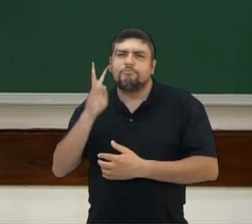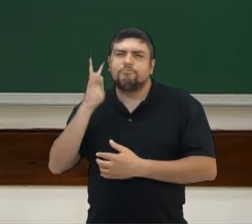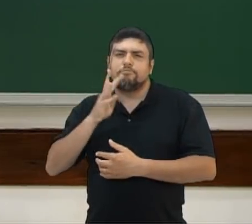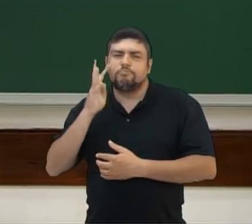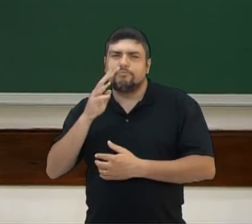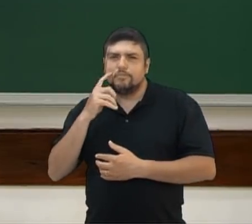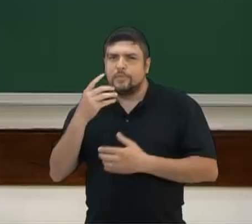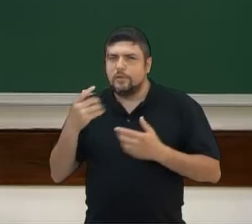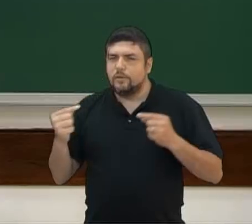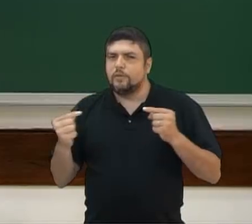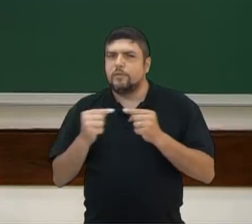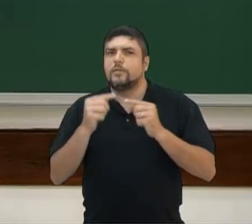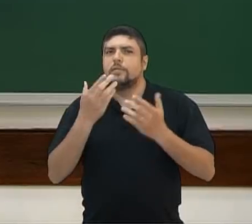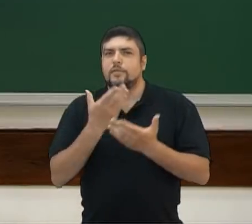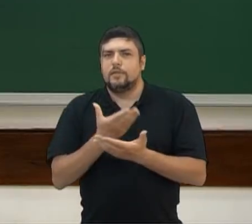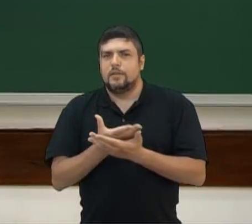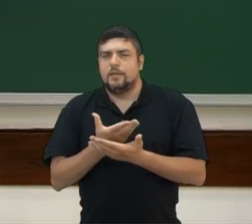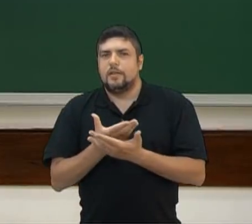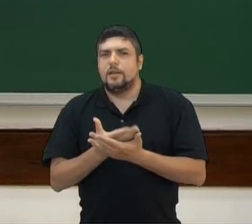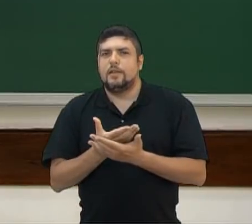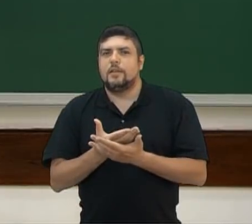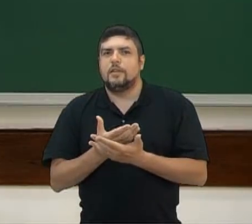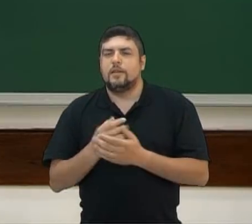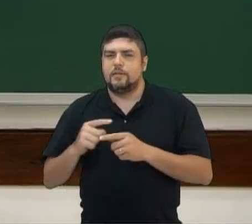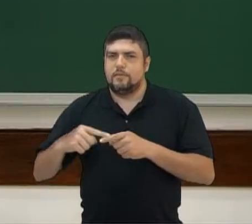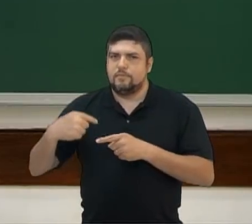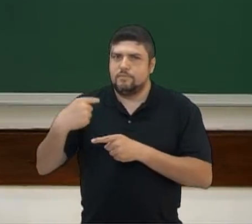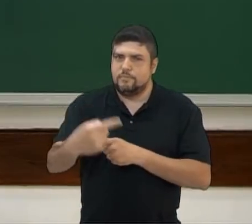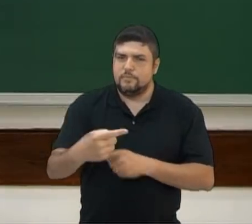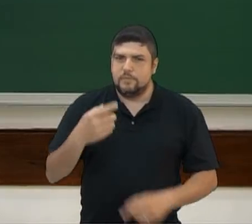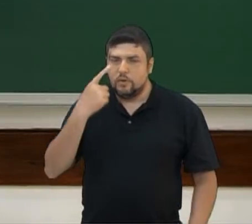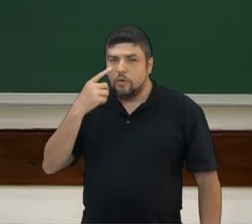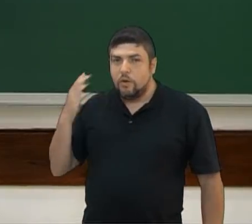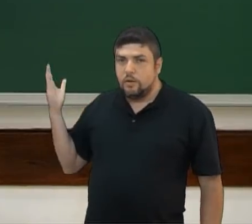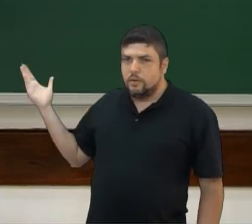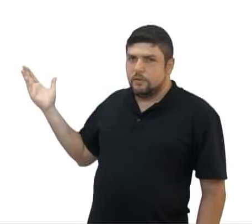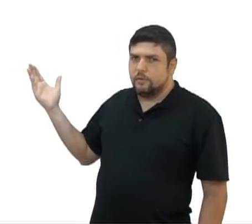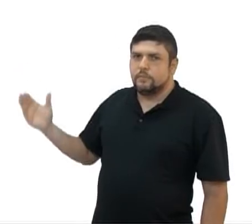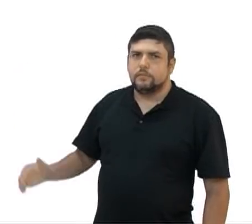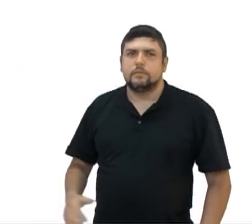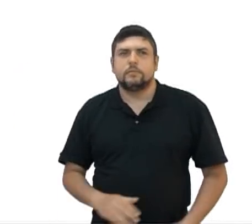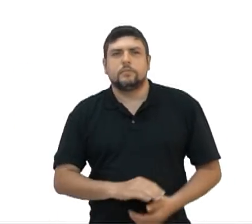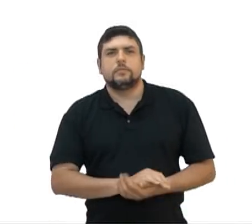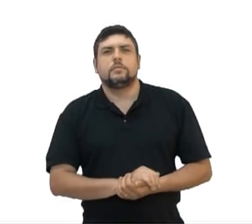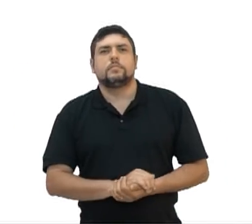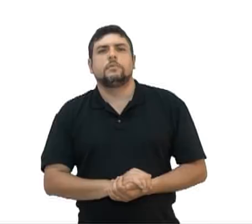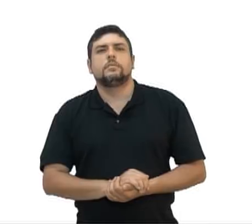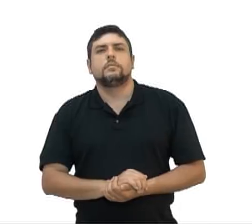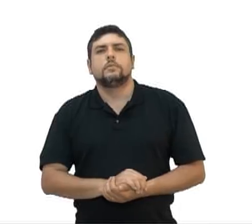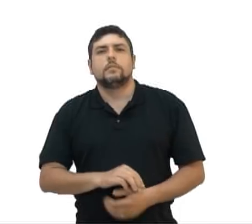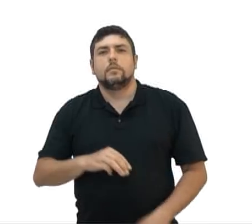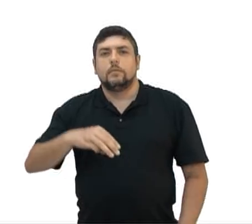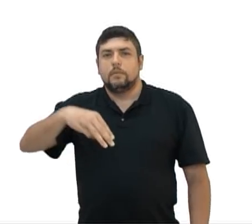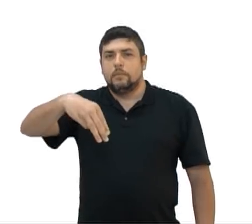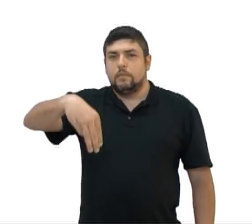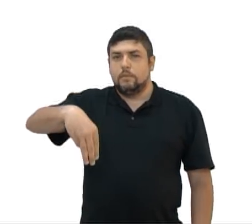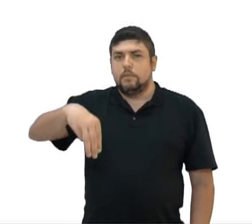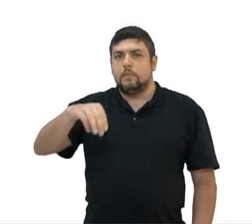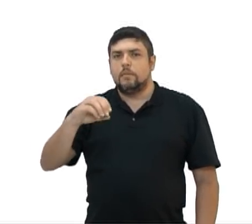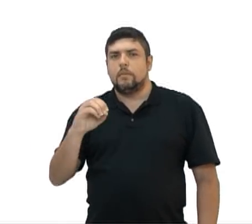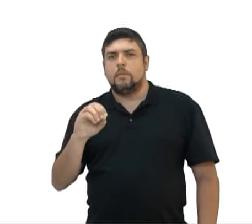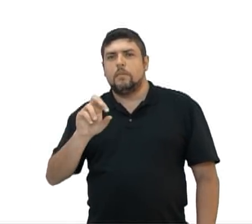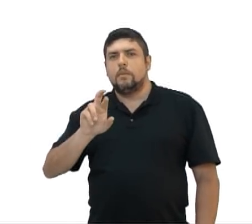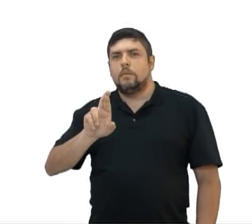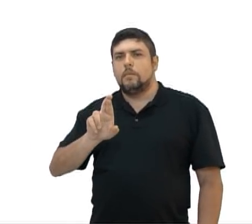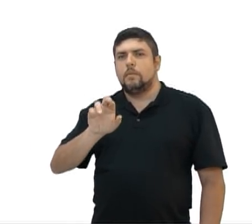bastante da aula que nós estamos trabalhando agora e que vamos falar nesse momento. O povo maori, alguns chamam de maoris